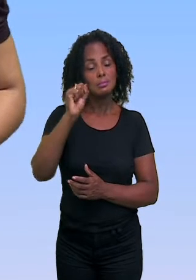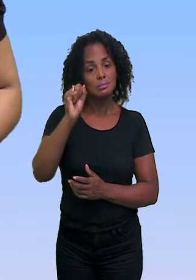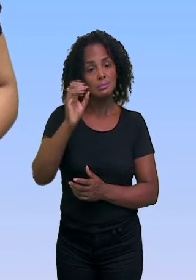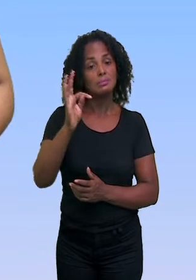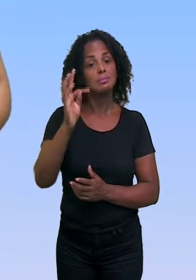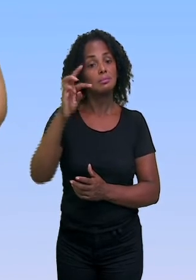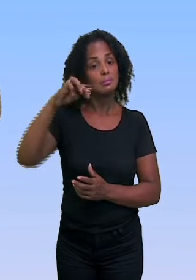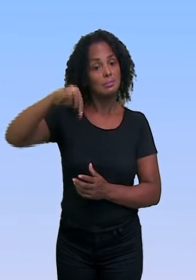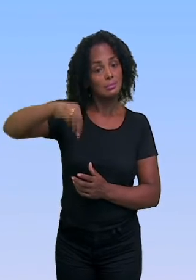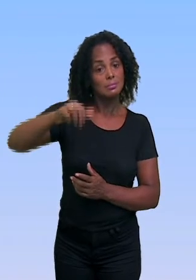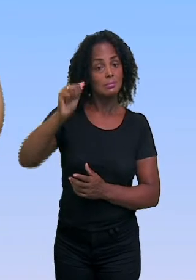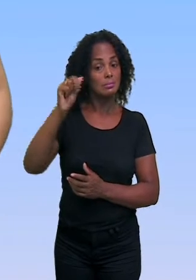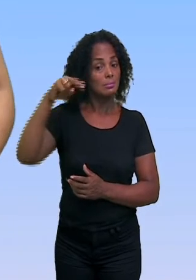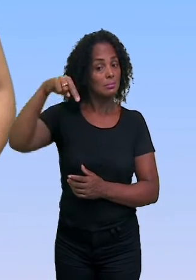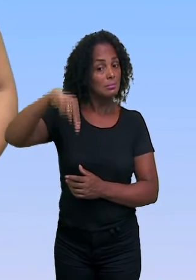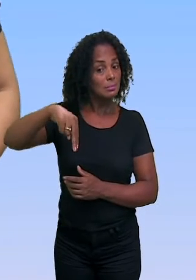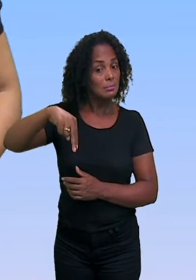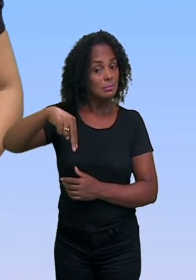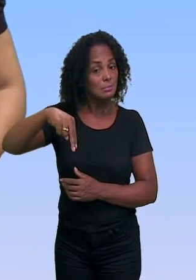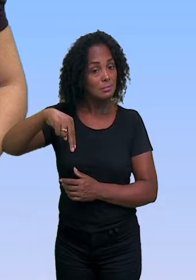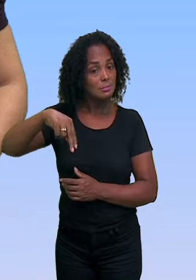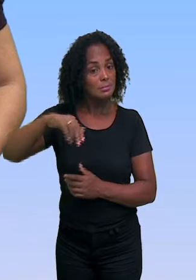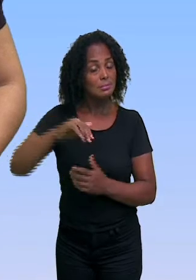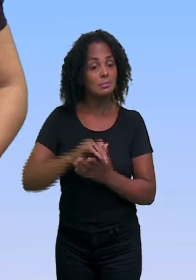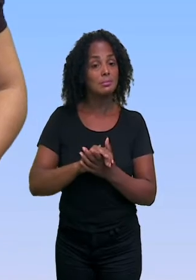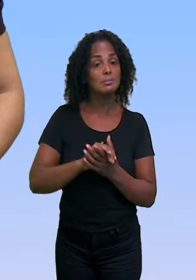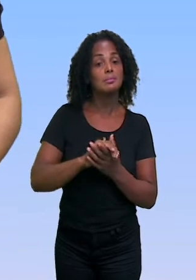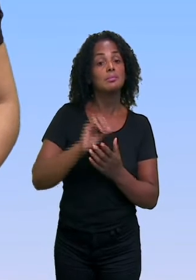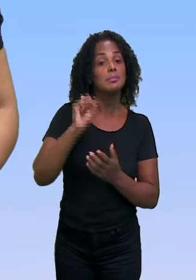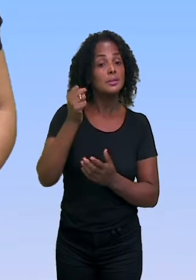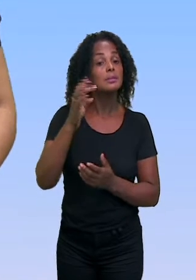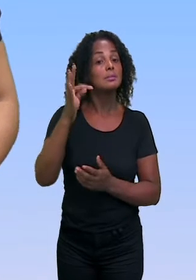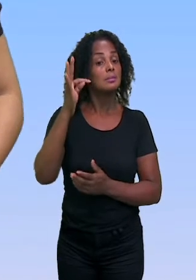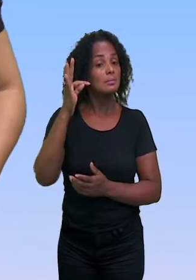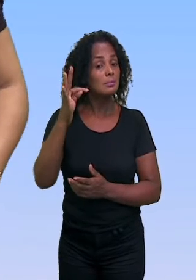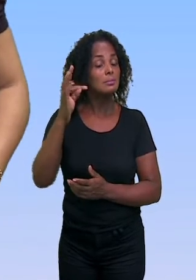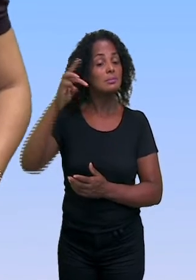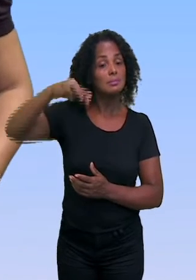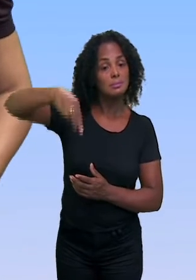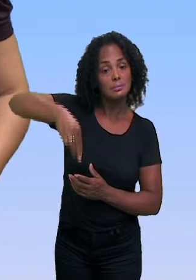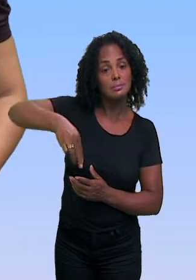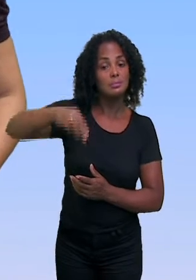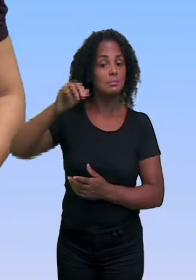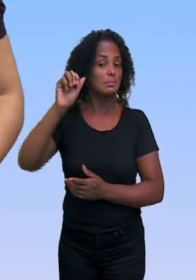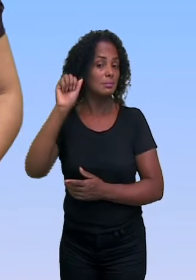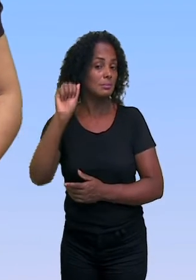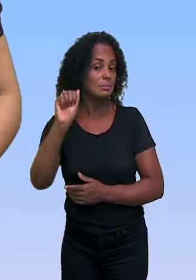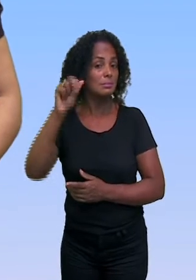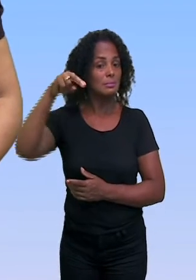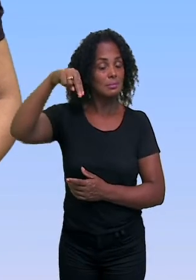é muito bem Então vamos conferir aí ou é haste